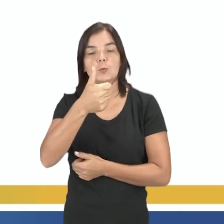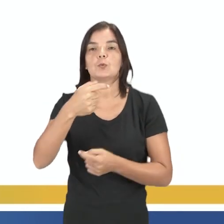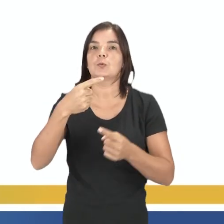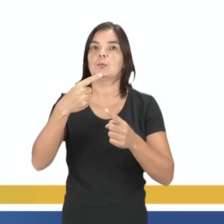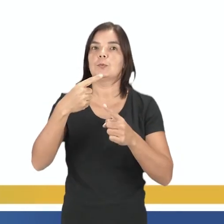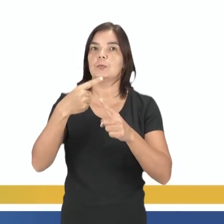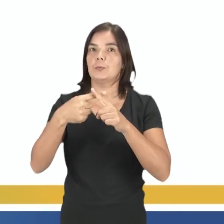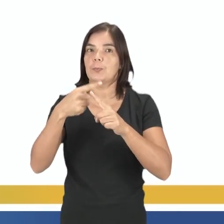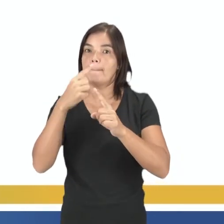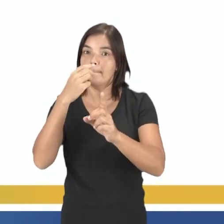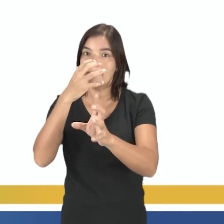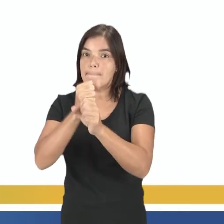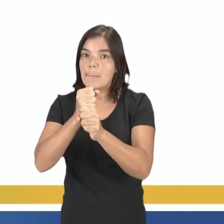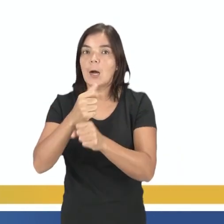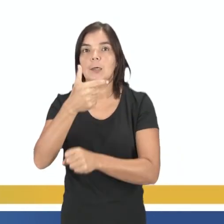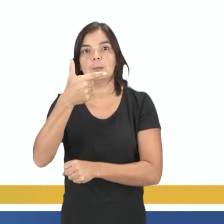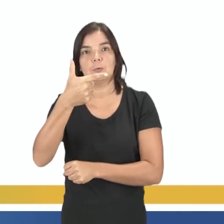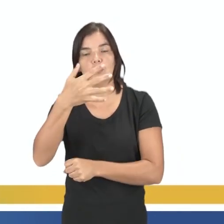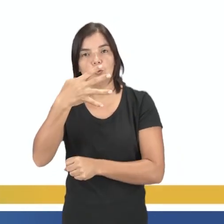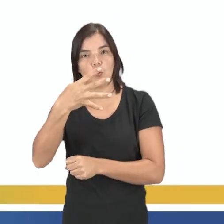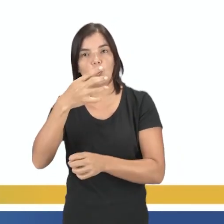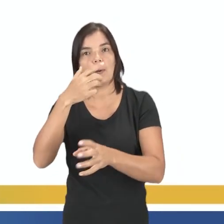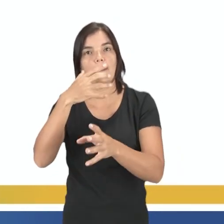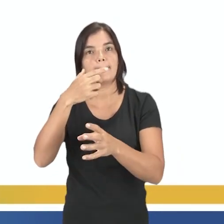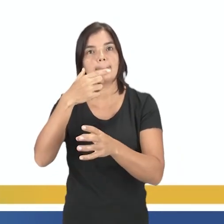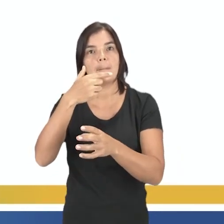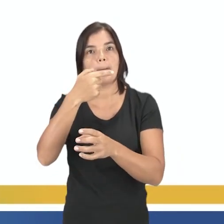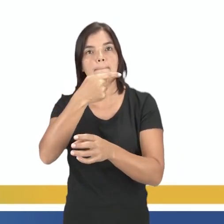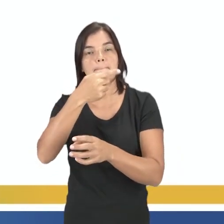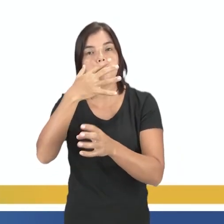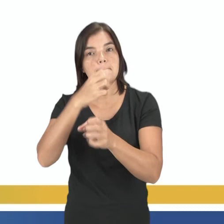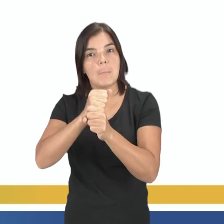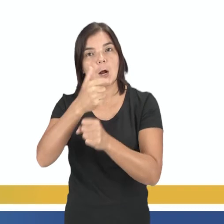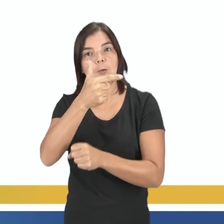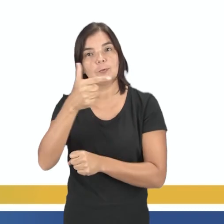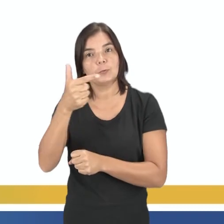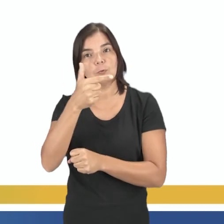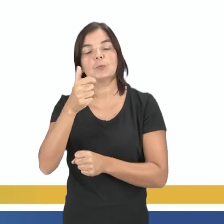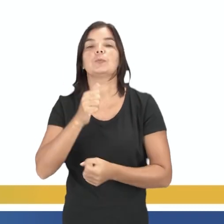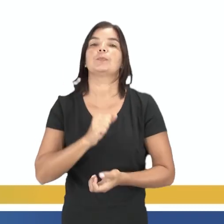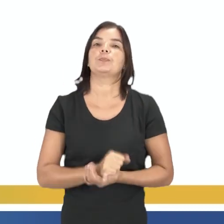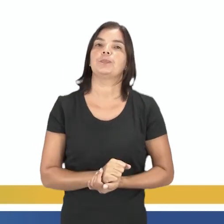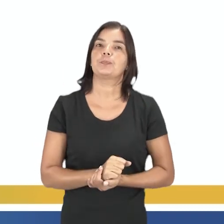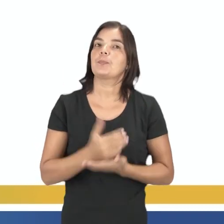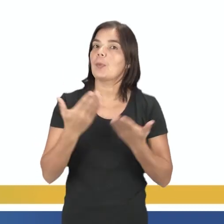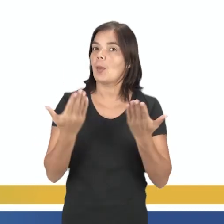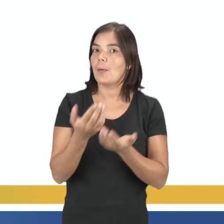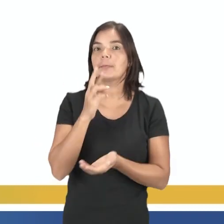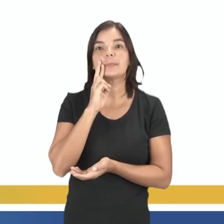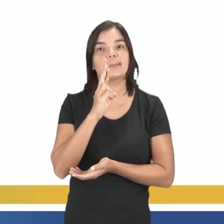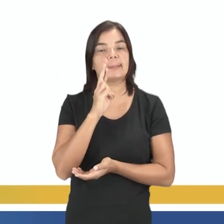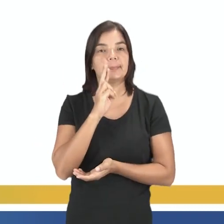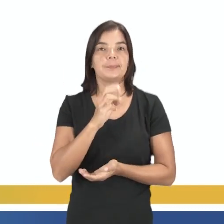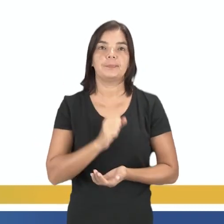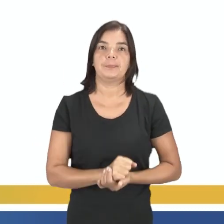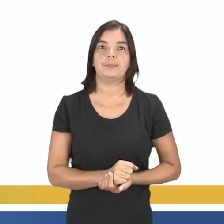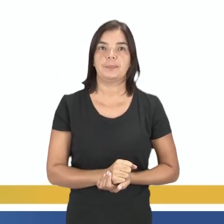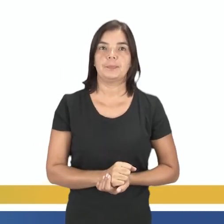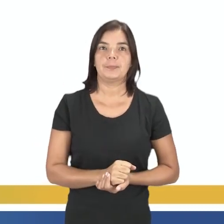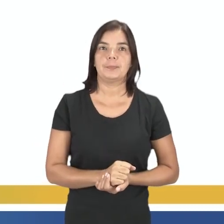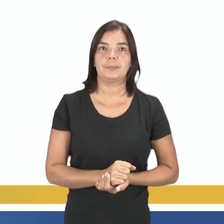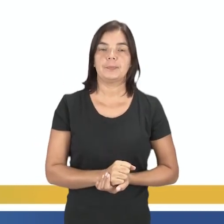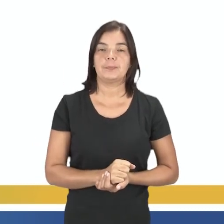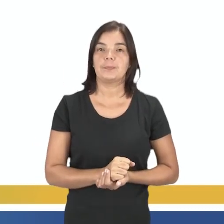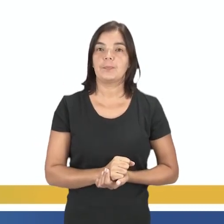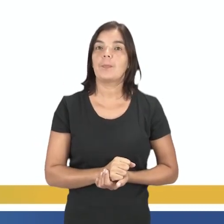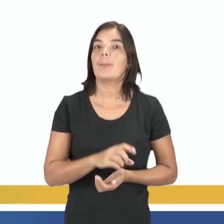o próximo mais 24 e o próximo é 22 também positivo. Aí agora a gente vai resolver isso aí.